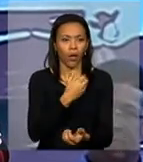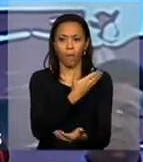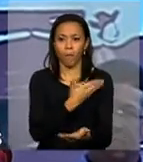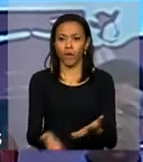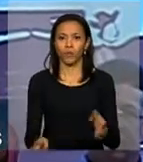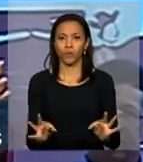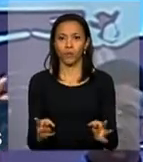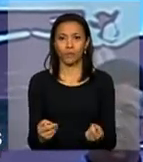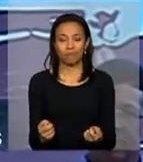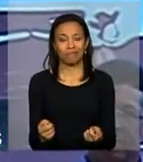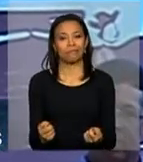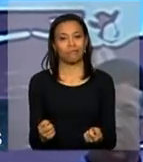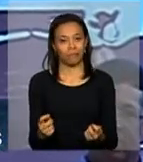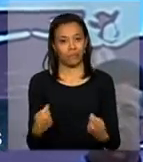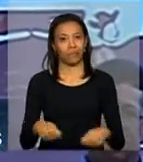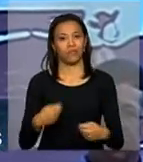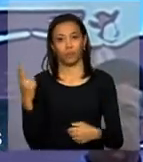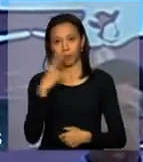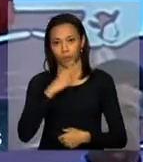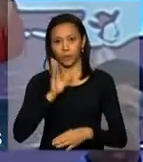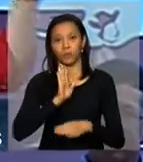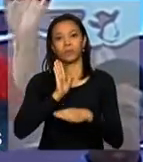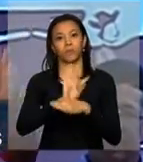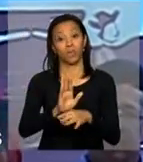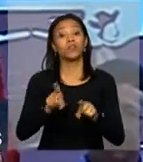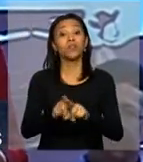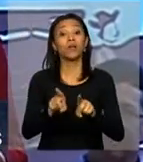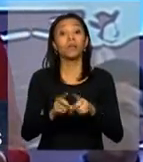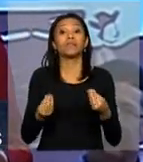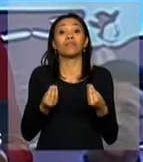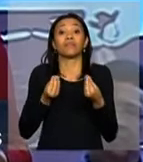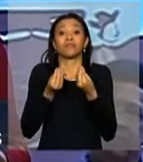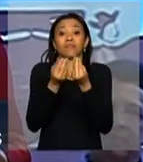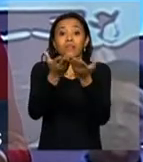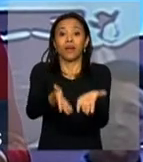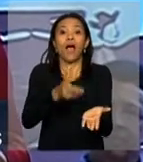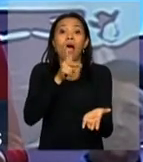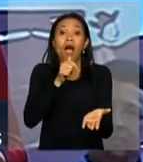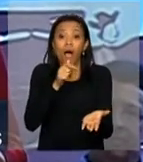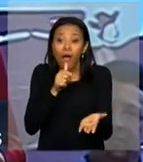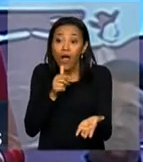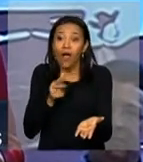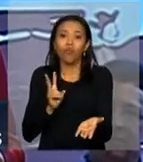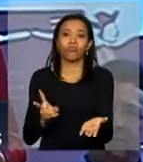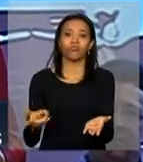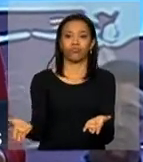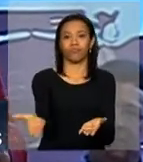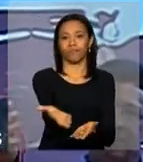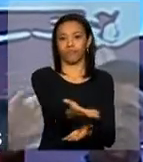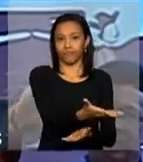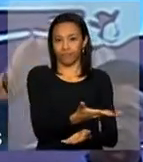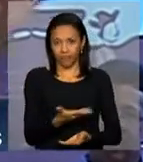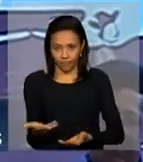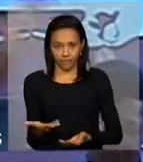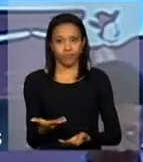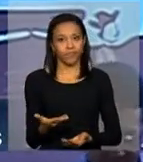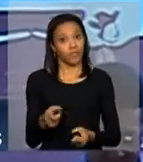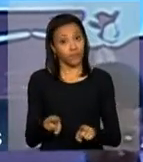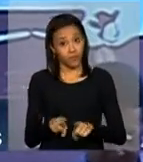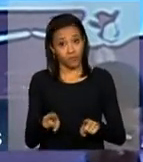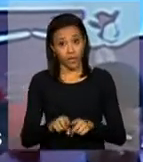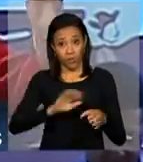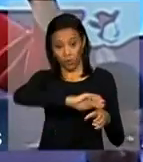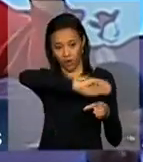Eu sei que é necessário a gente garantir oferta de água estável, tanto com as